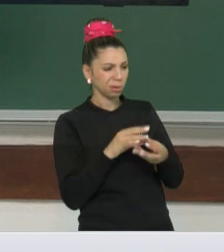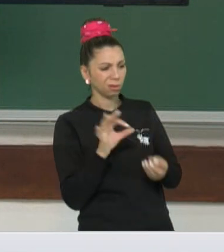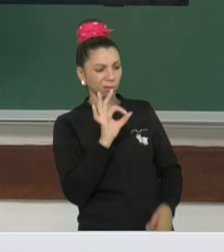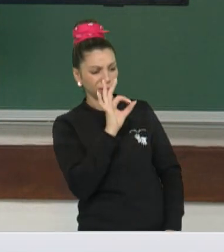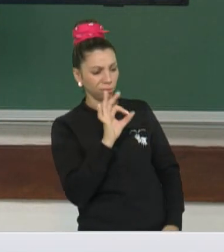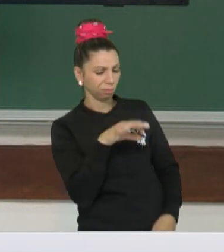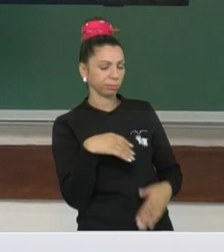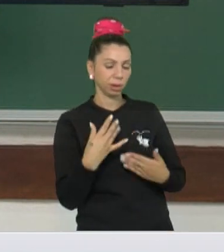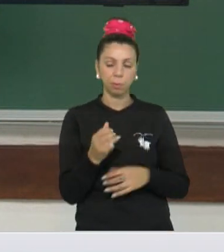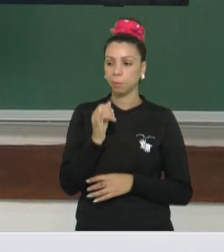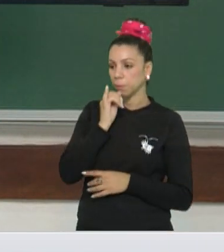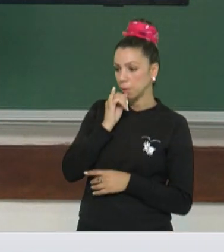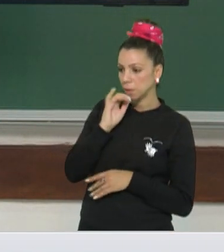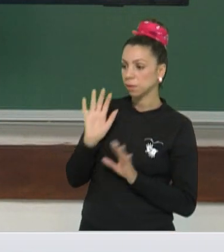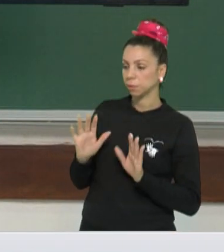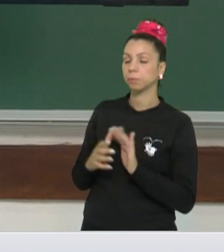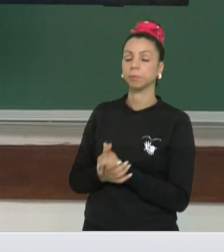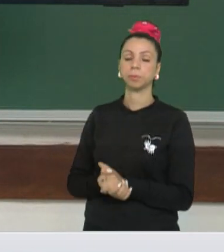você,